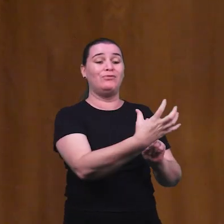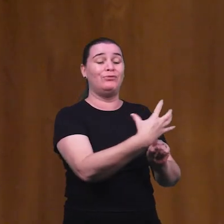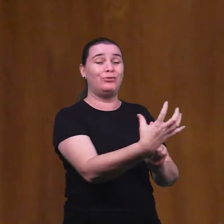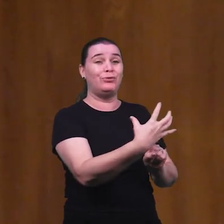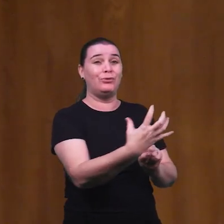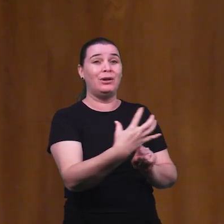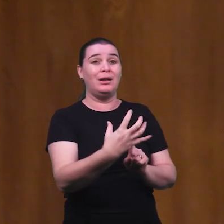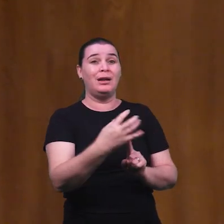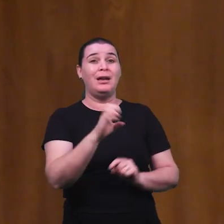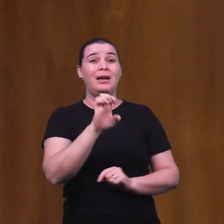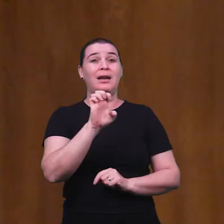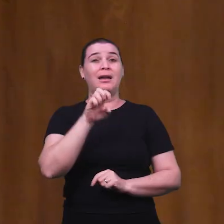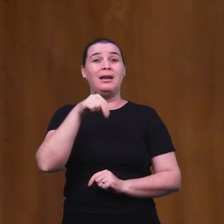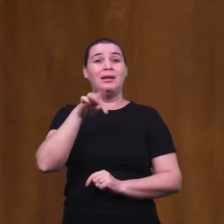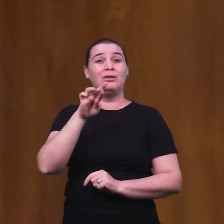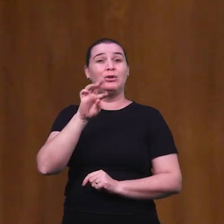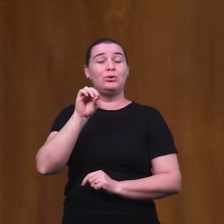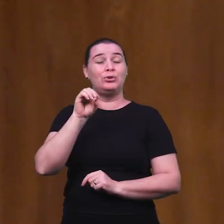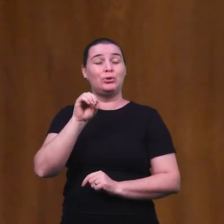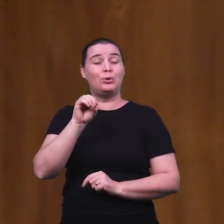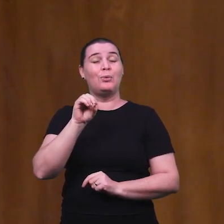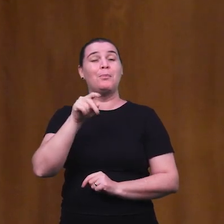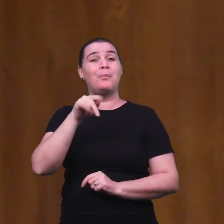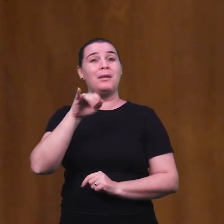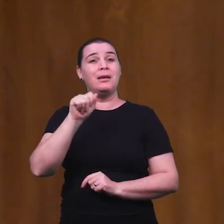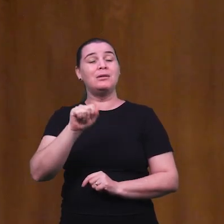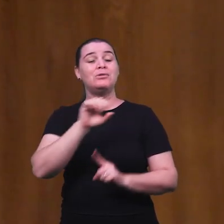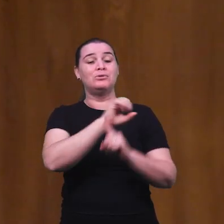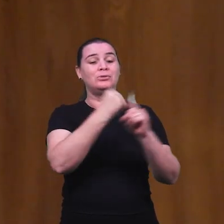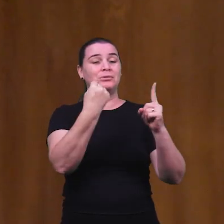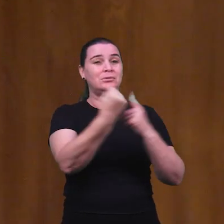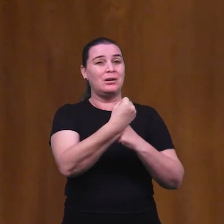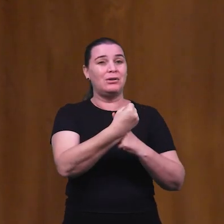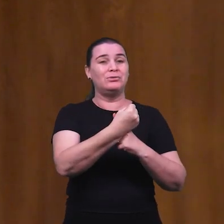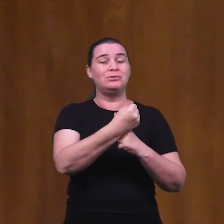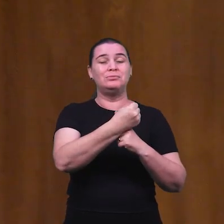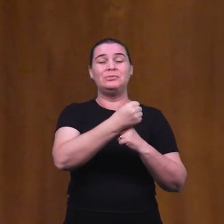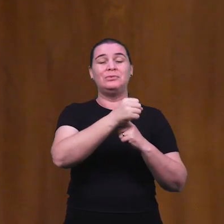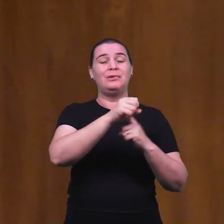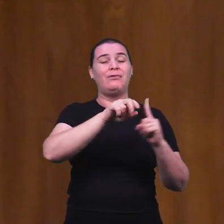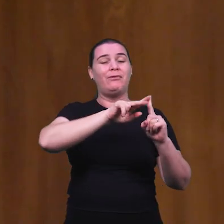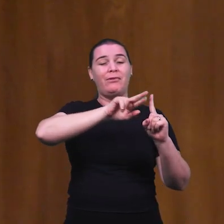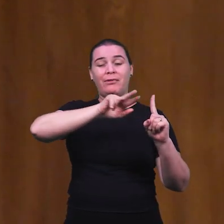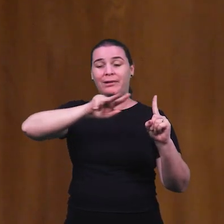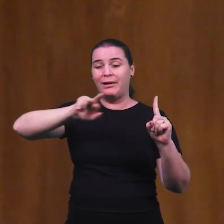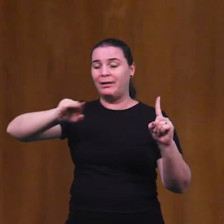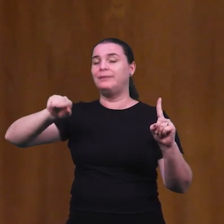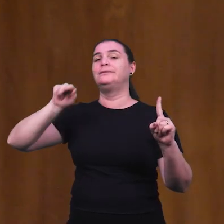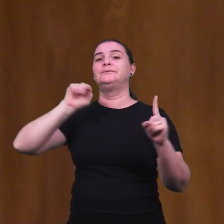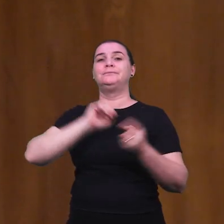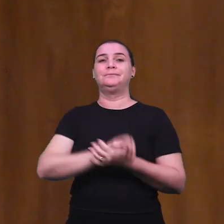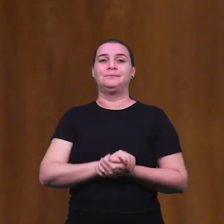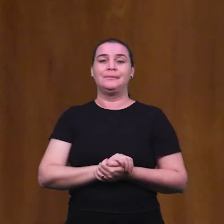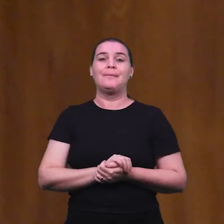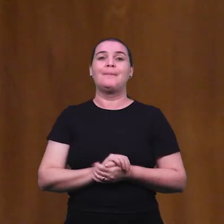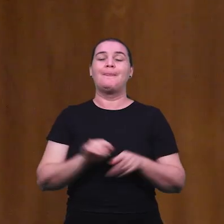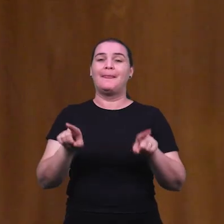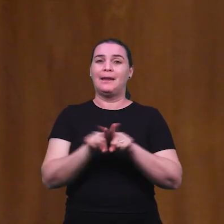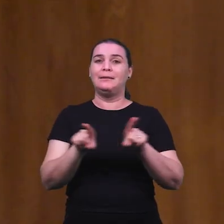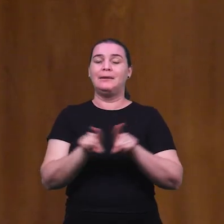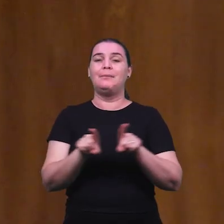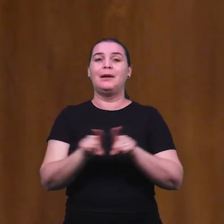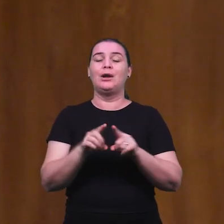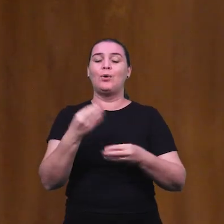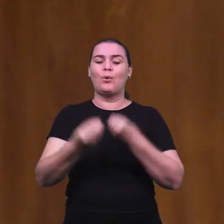sobre entropia social, há estudos dos mais variados aspectos da entropia. Mas é muito especial como